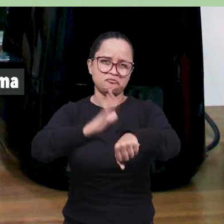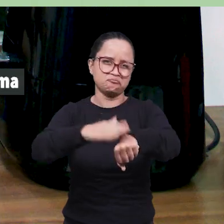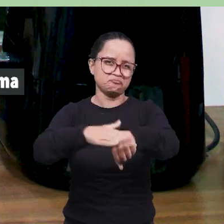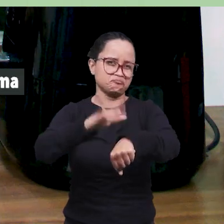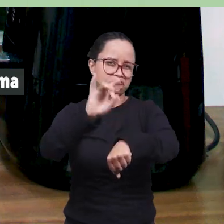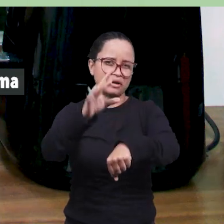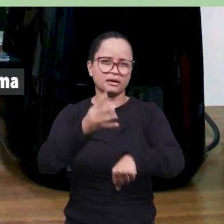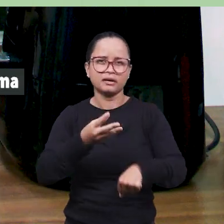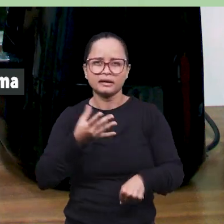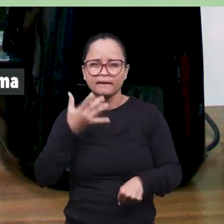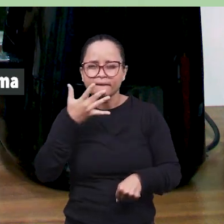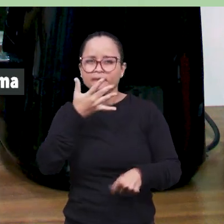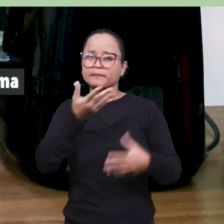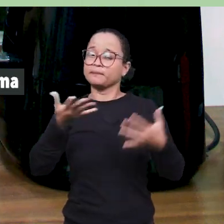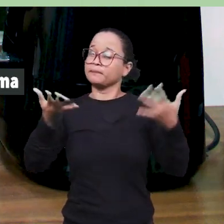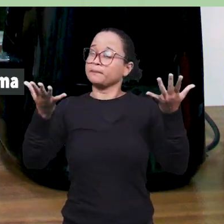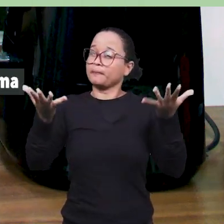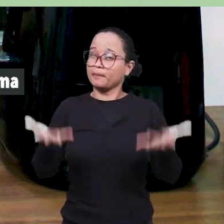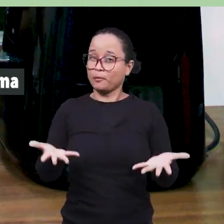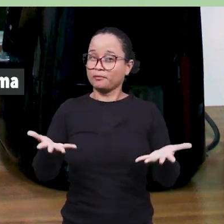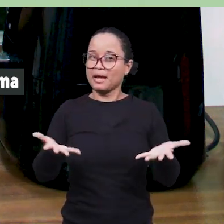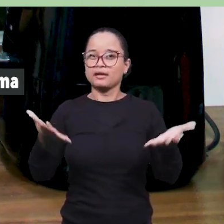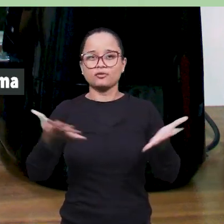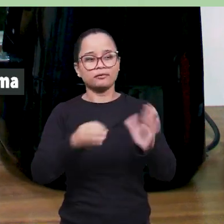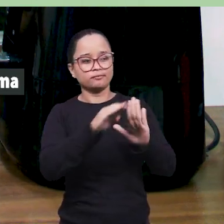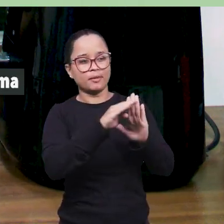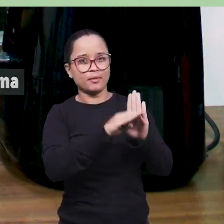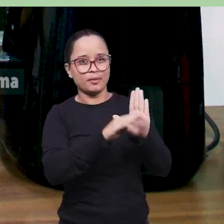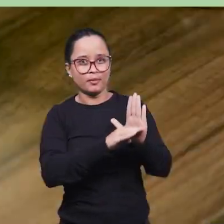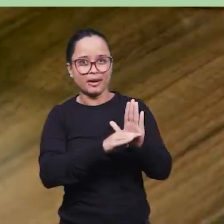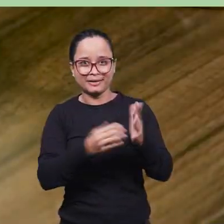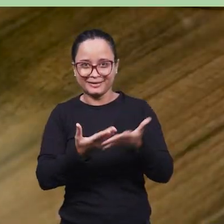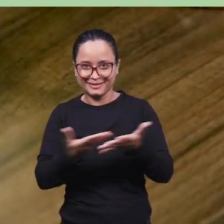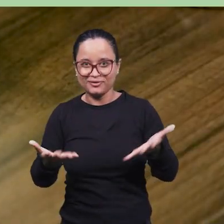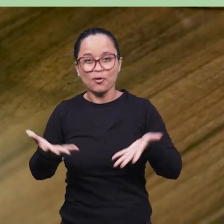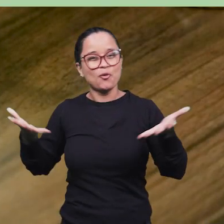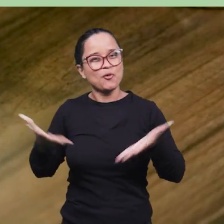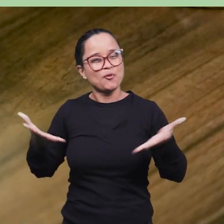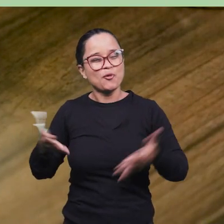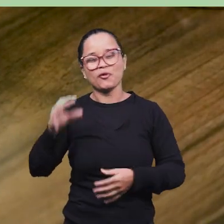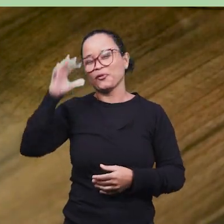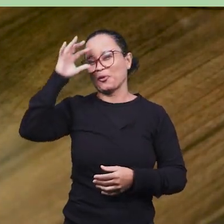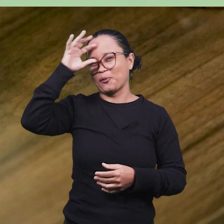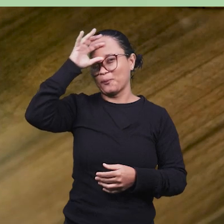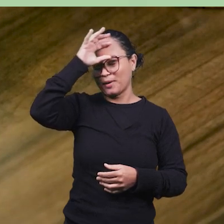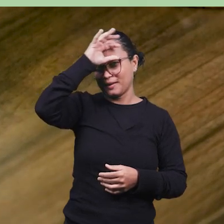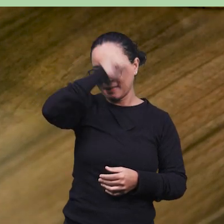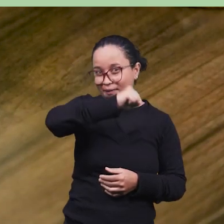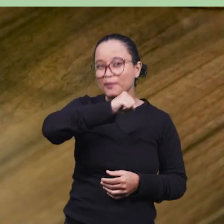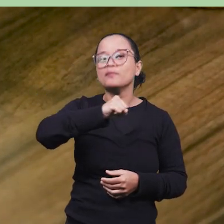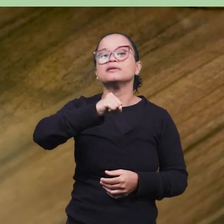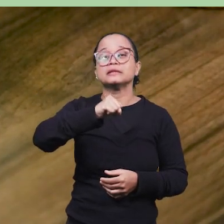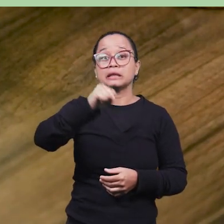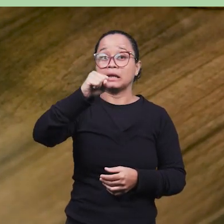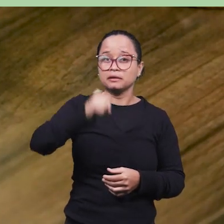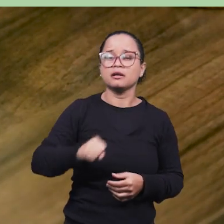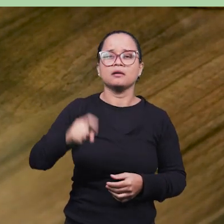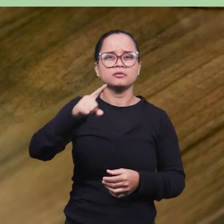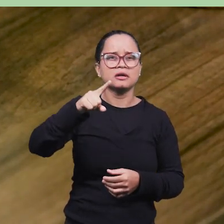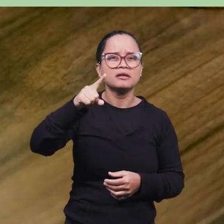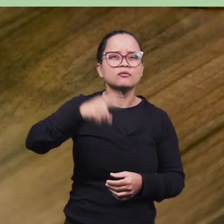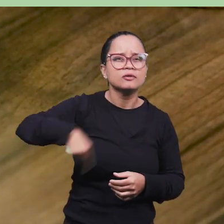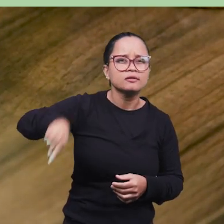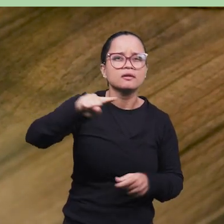E, gente, essa foi a nossa receita do programa de hoje. Muito aprendizado aí para vocês sobre